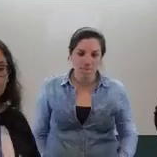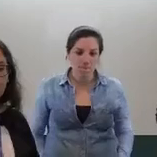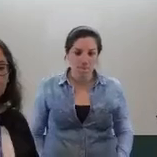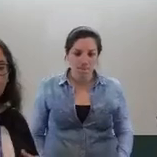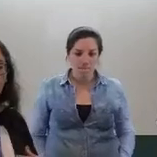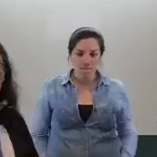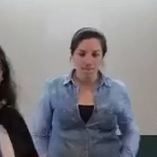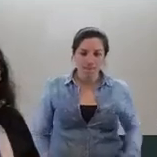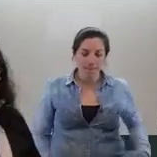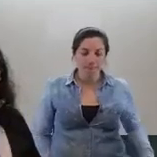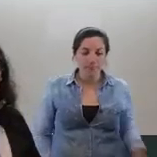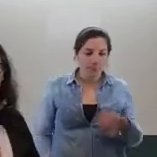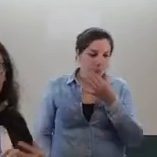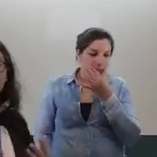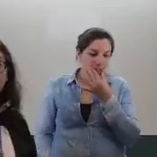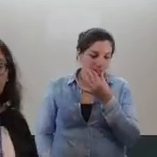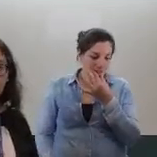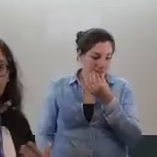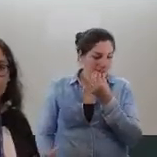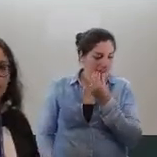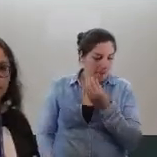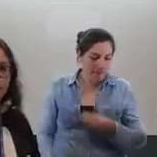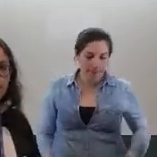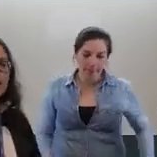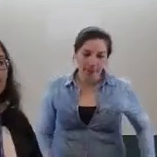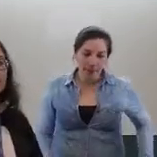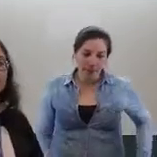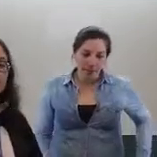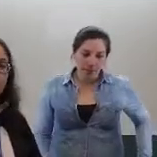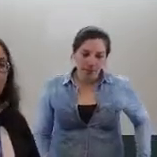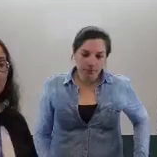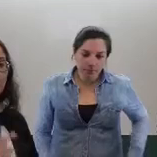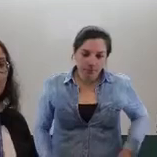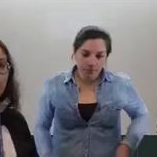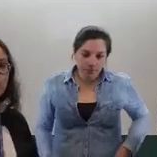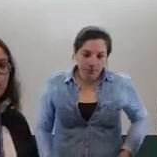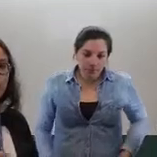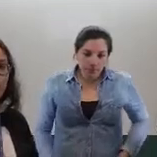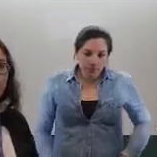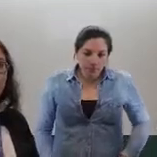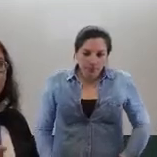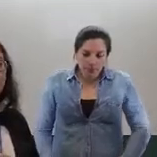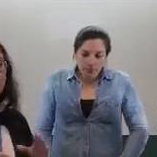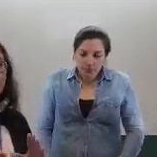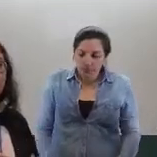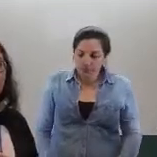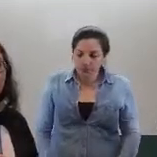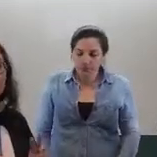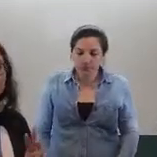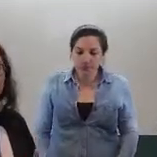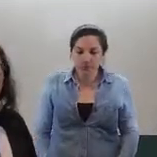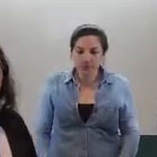ali para vocês, como uma citação, por exemplo. A citação, ela tem uma fonte menor, quando é mais